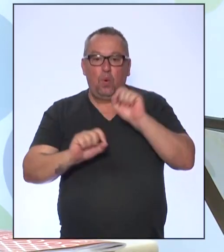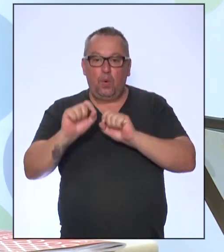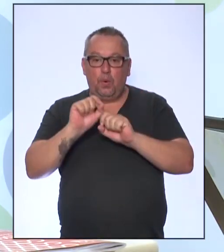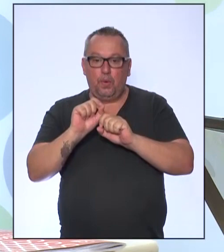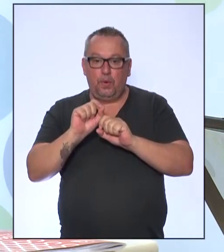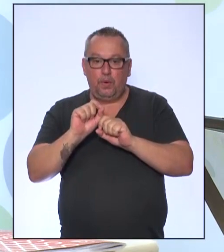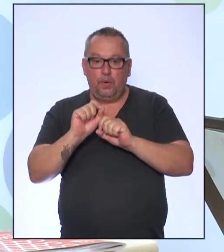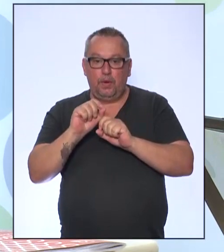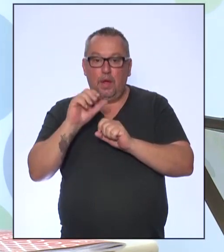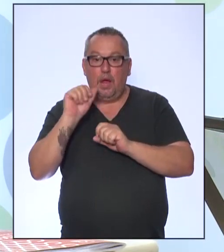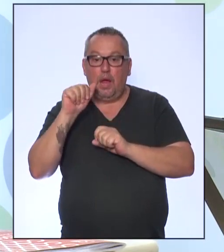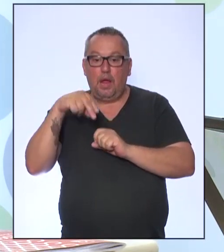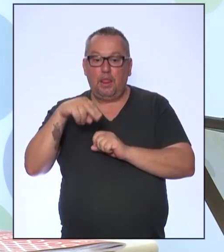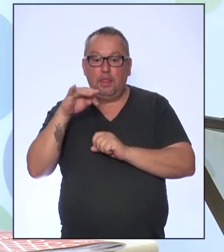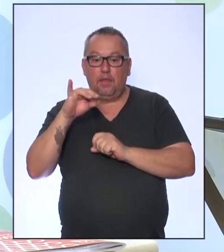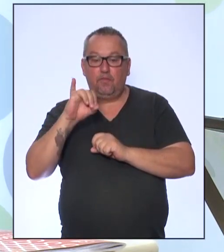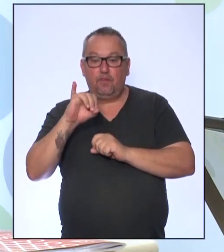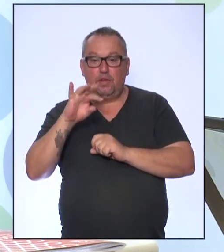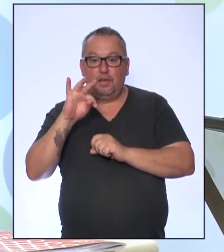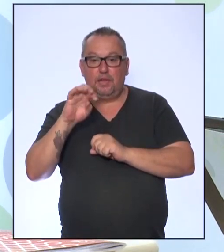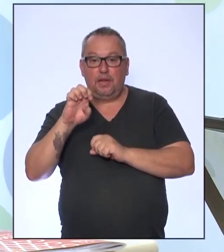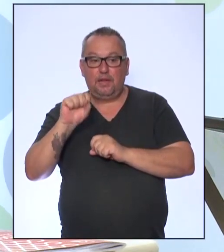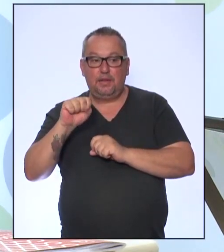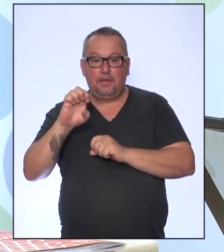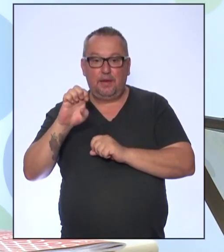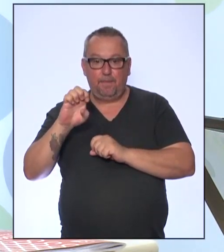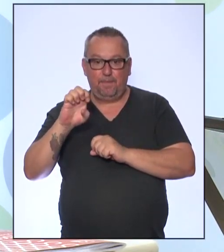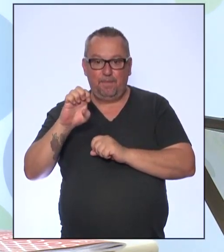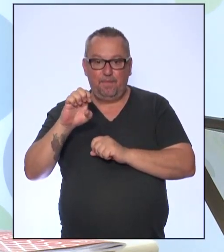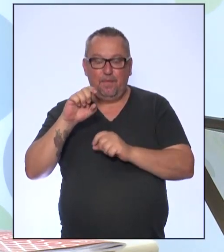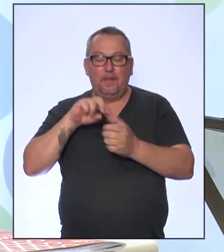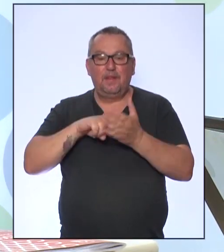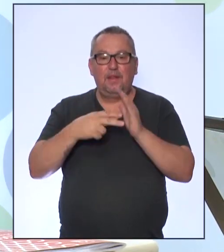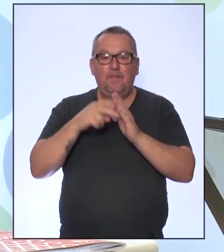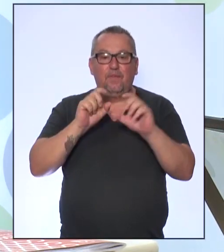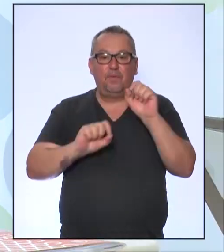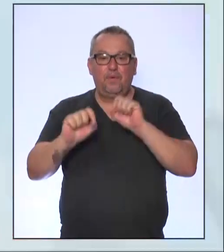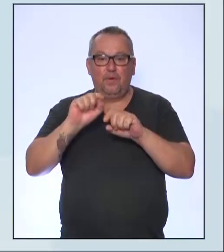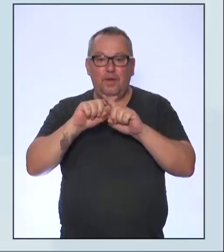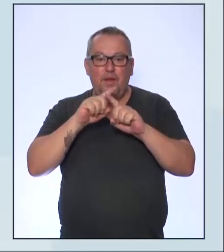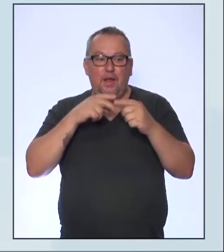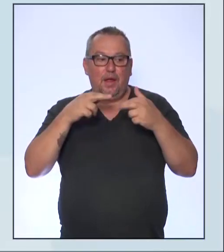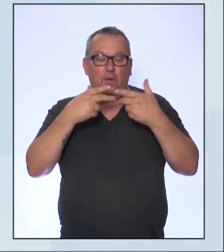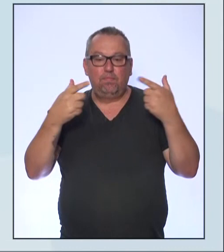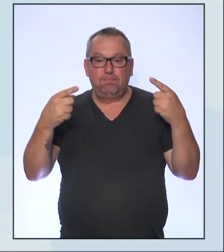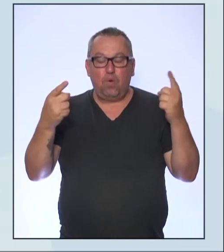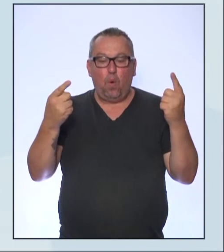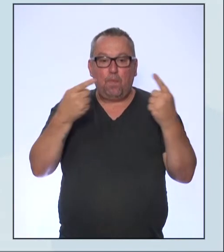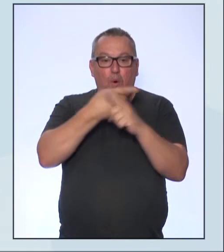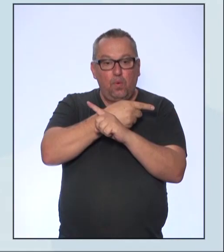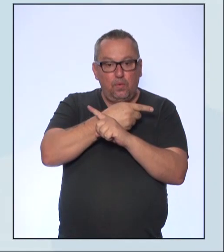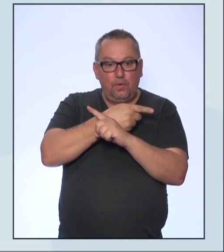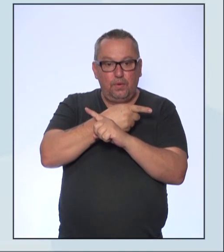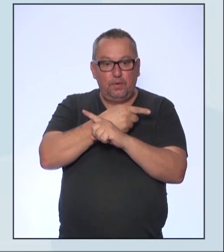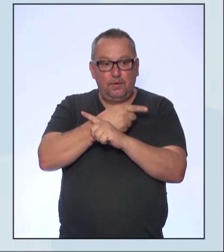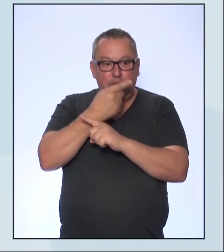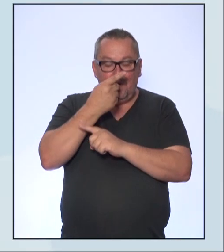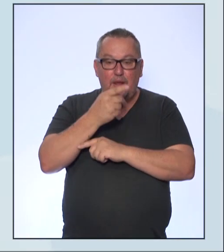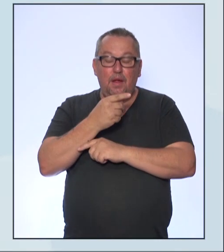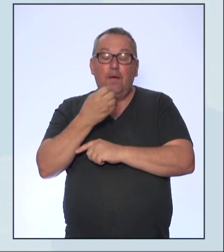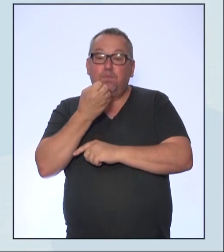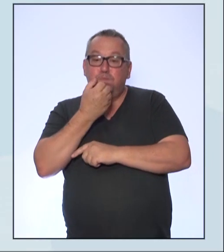de antítese, certo? O que é antítese? Antítese são termos o quê? Opostos. Por exemplo,